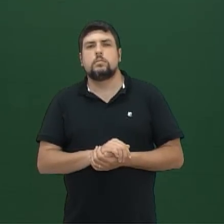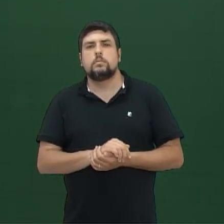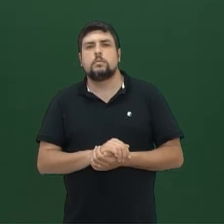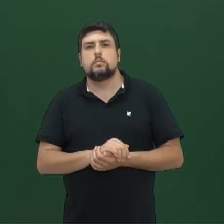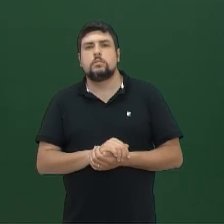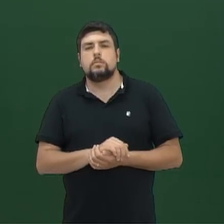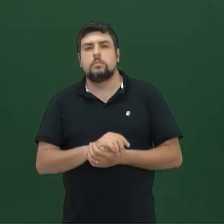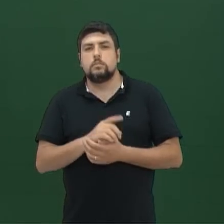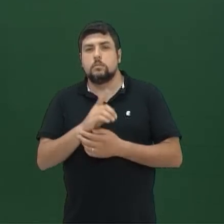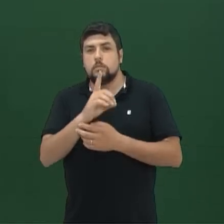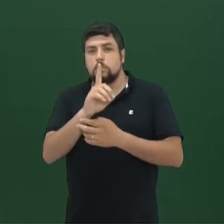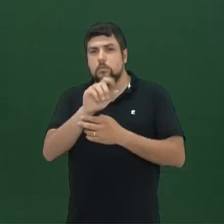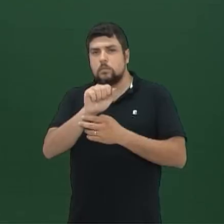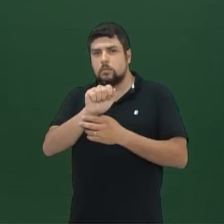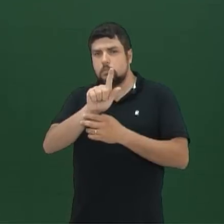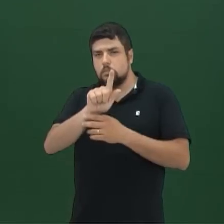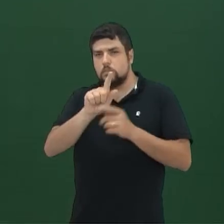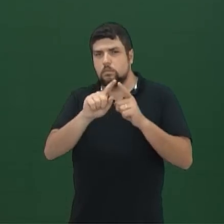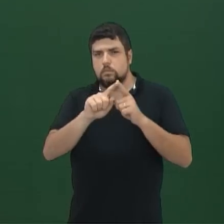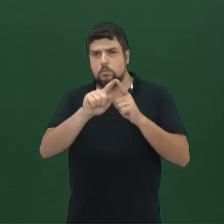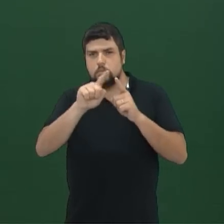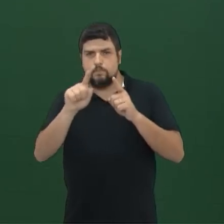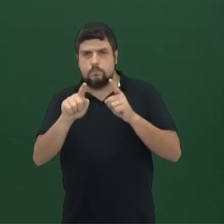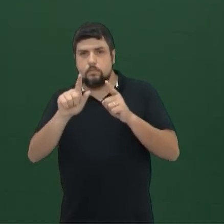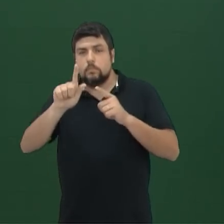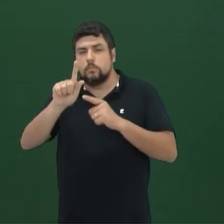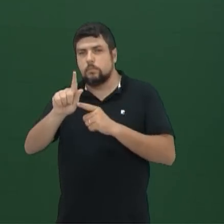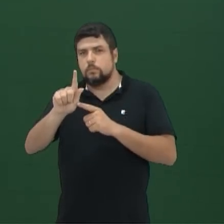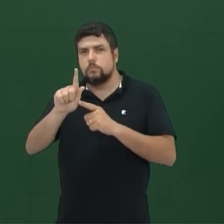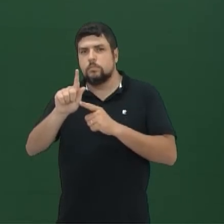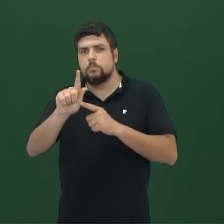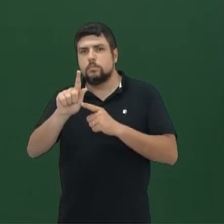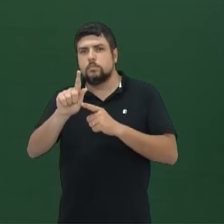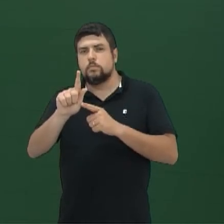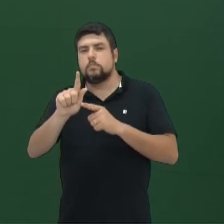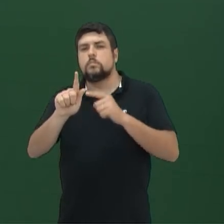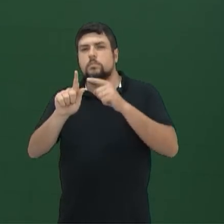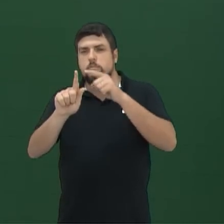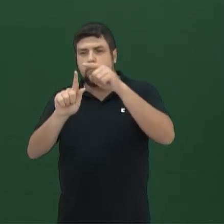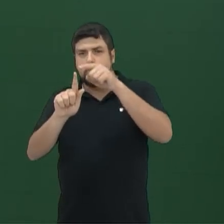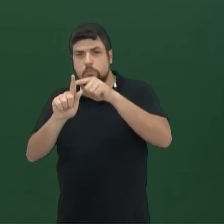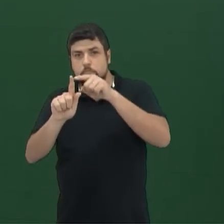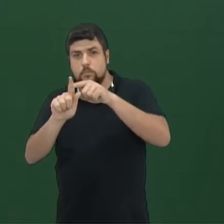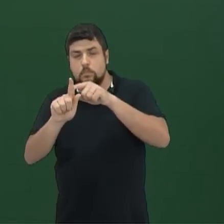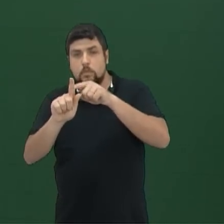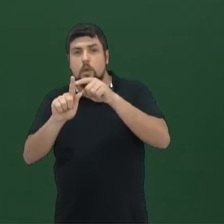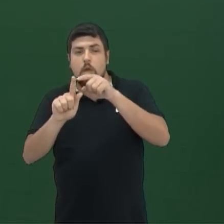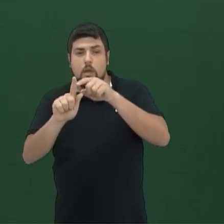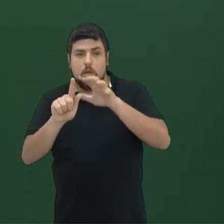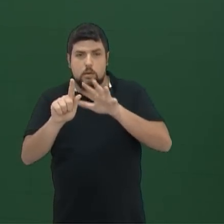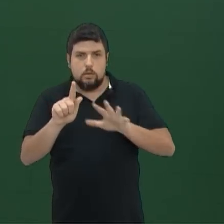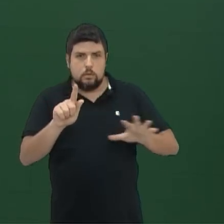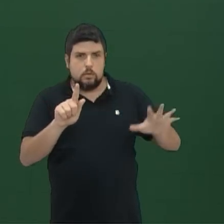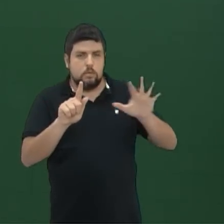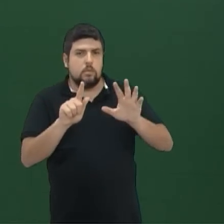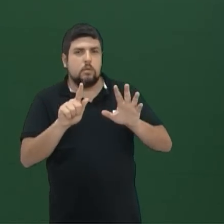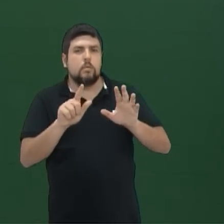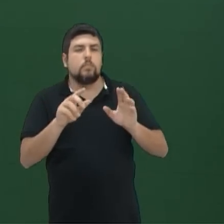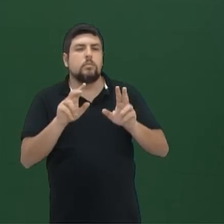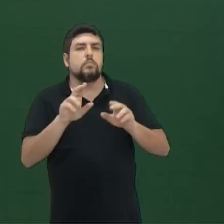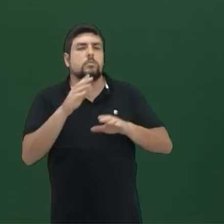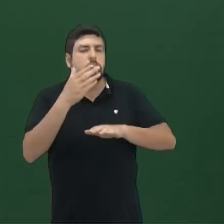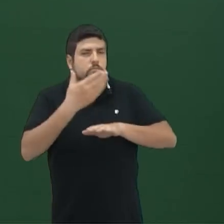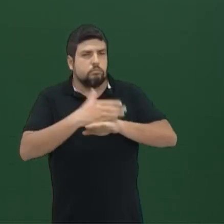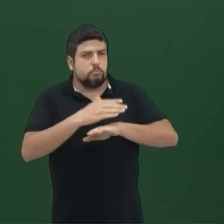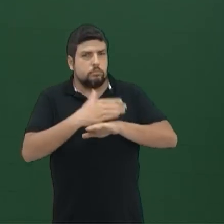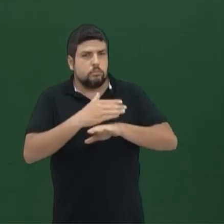do lado da decagrama, a gente tem a grama, e esses são os unidades que a gente vai usar para transformar nesse exercício. A gente